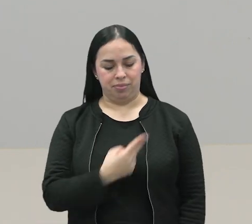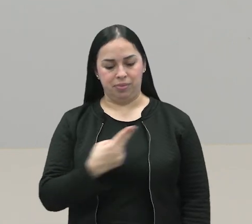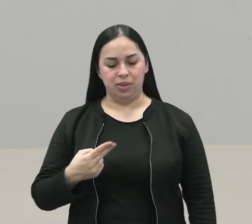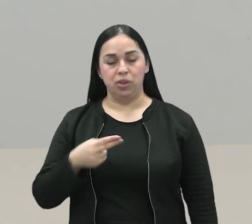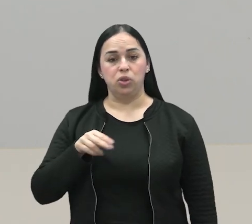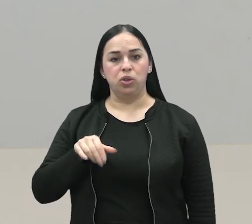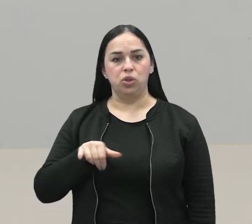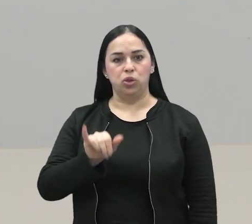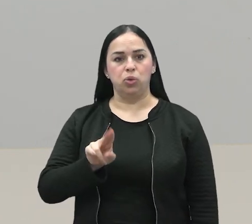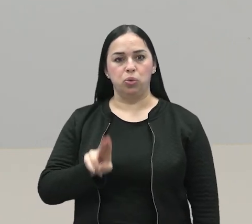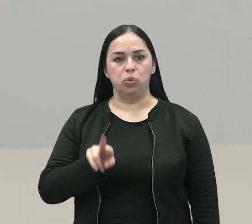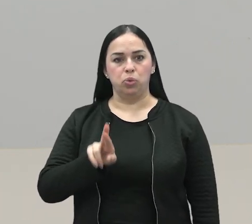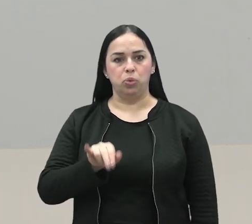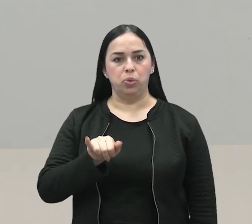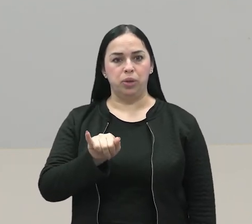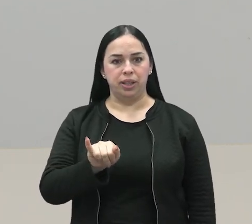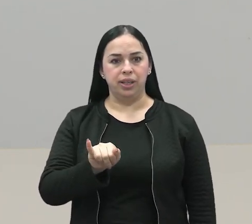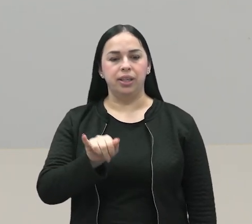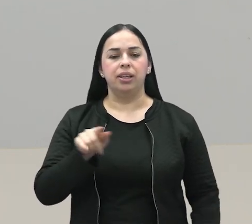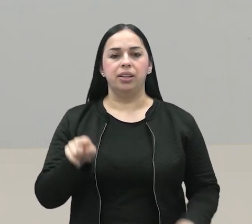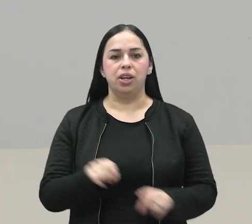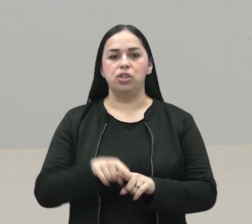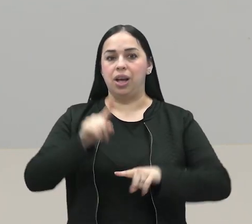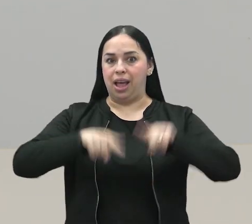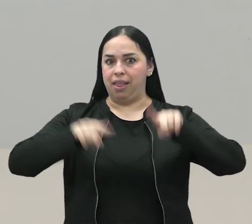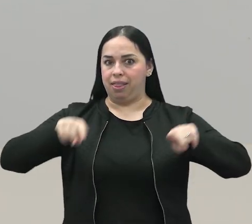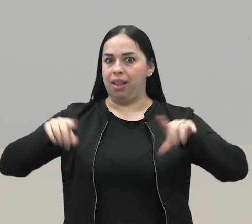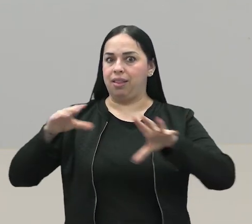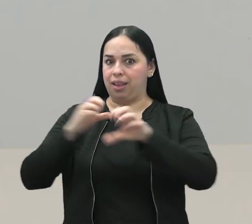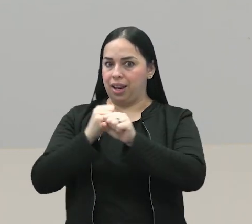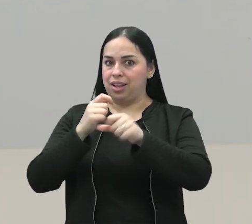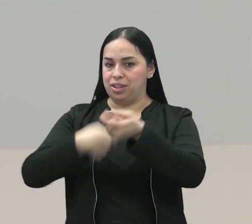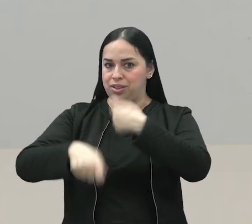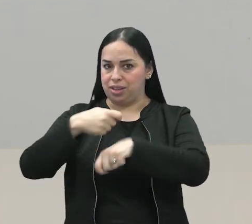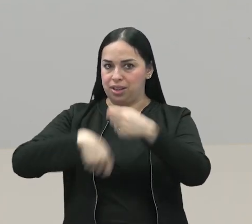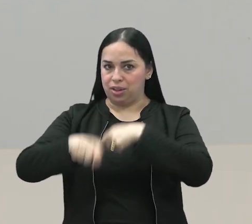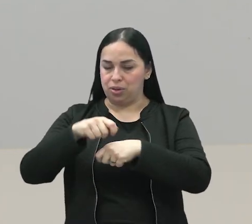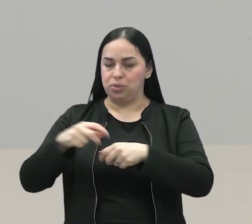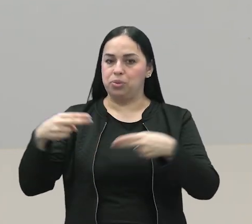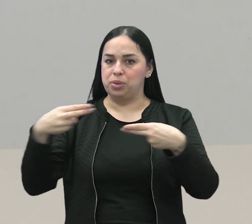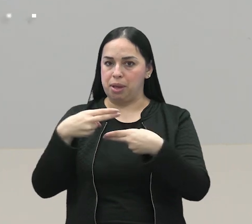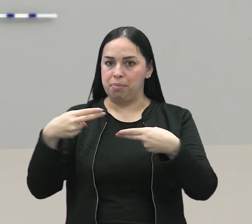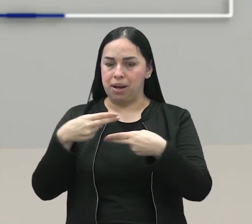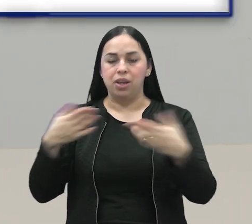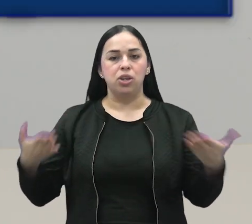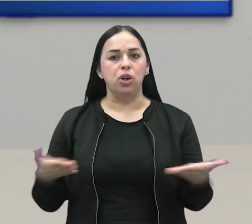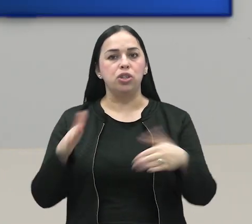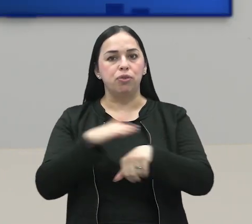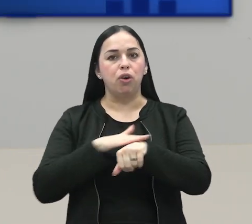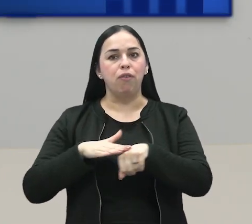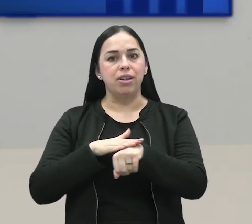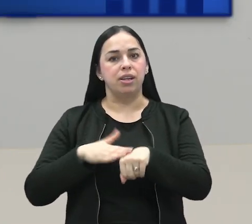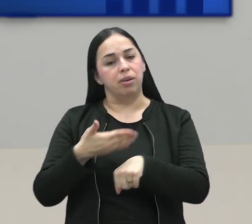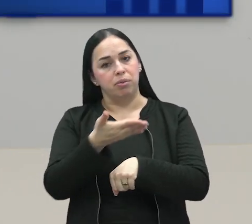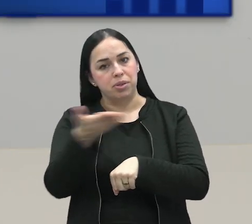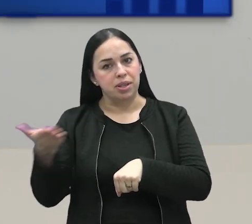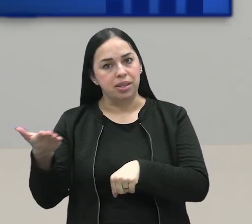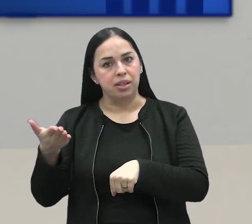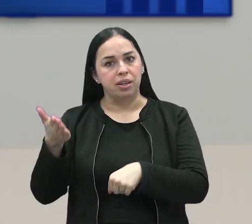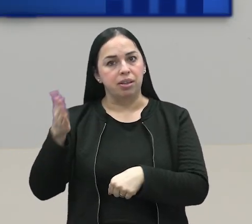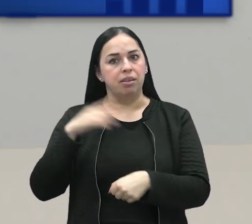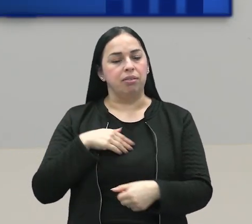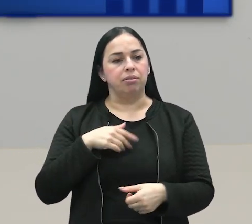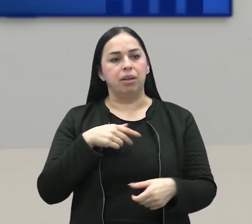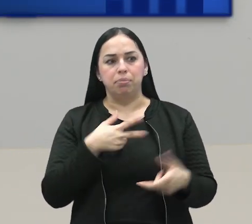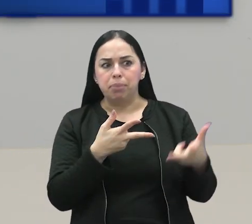Meu nome é Yuri Solano Sirobaba, sou analista de negócios no Sebrae São Paulo e eu já quero conversar com você, empreendedor, sobre como você pode se